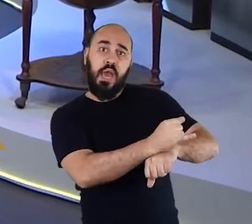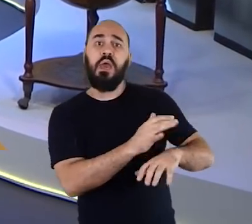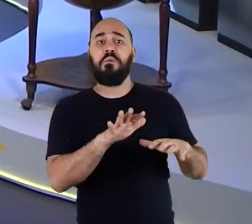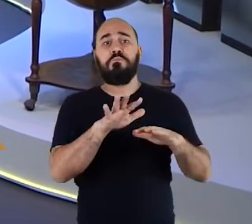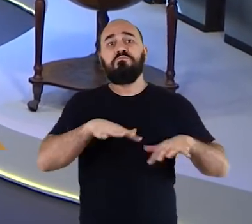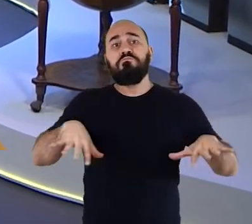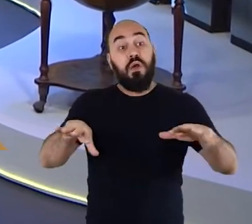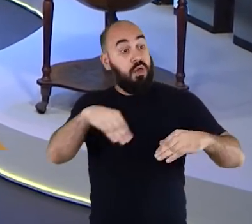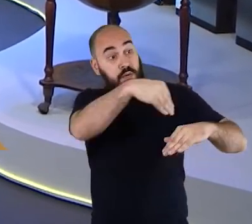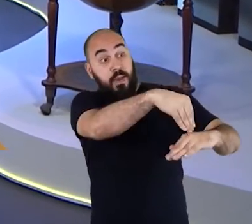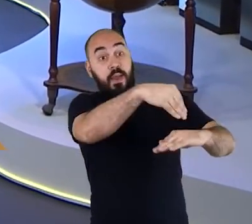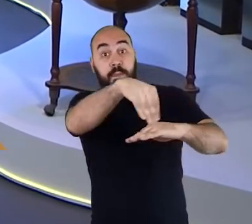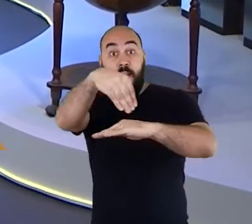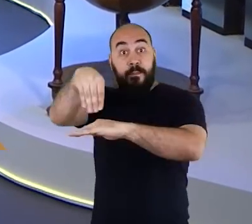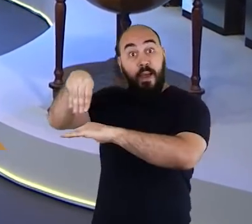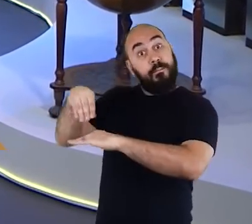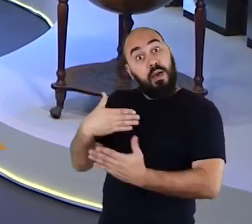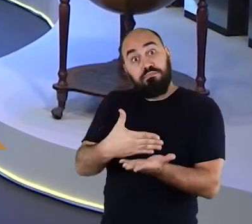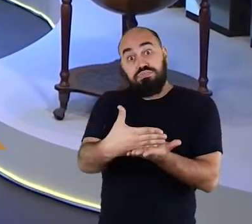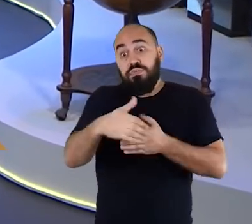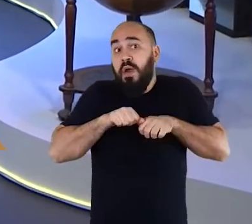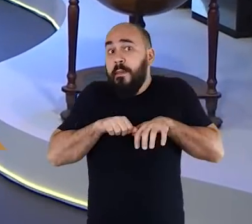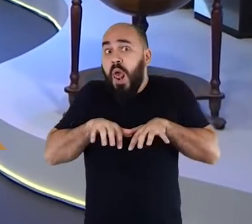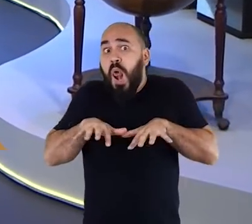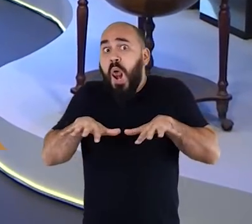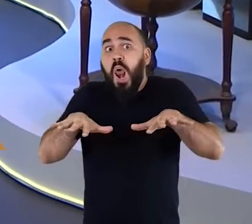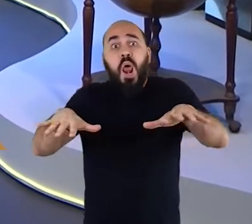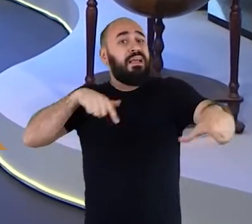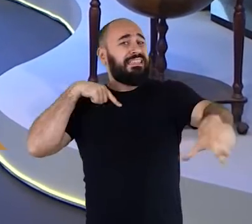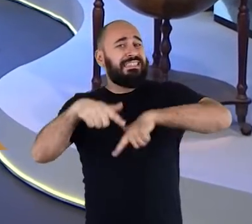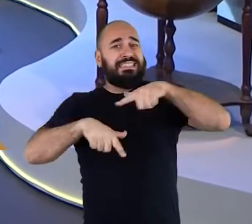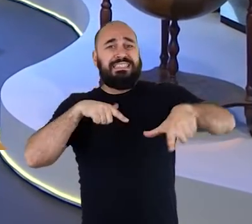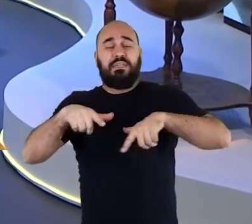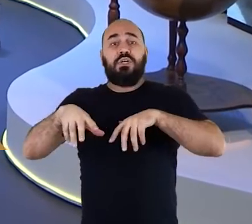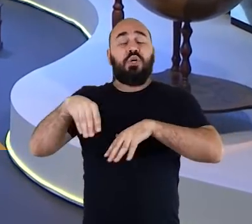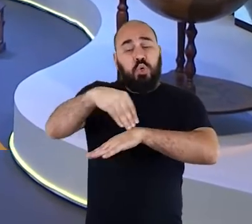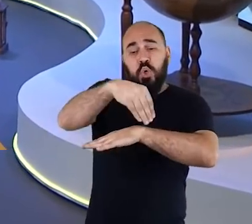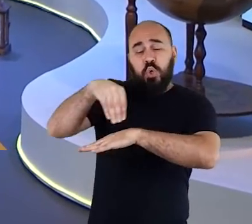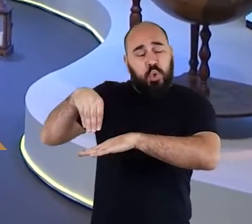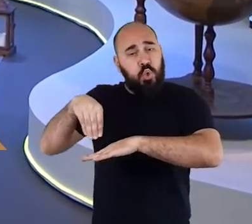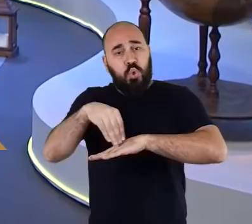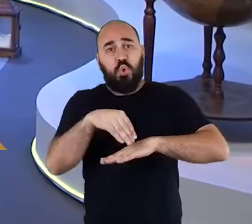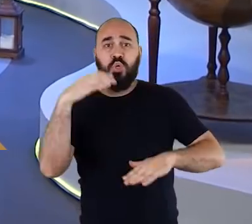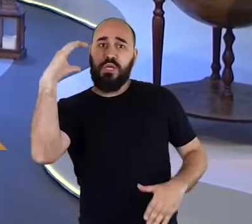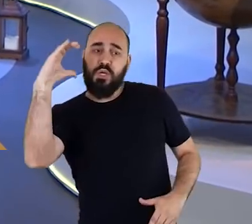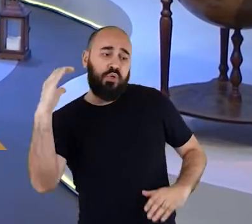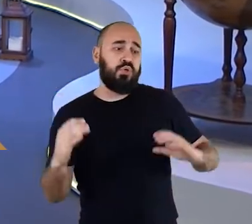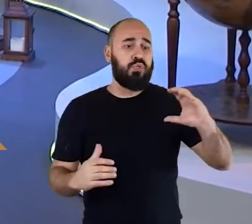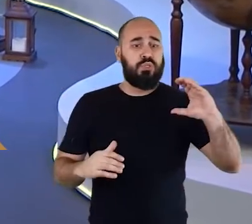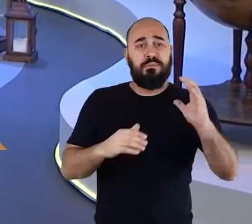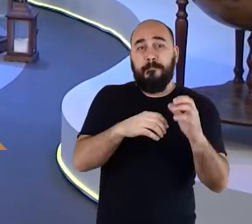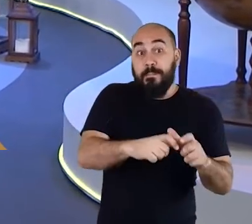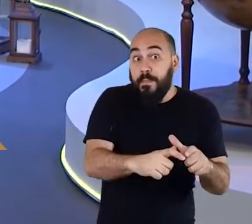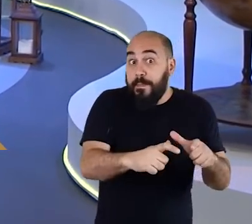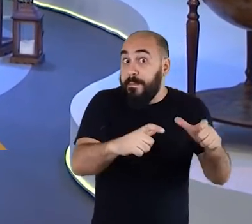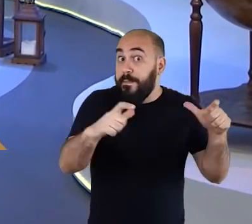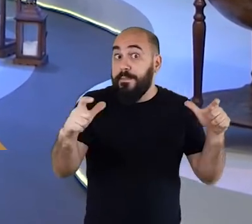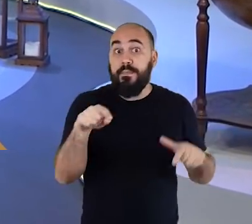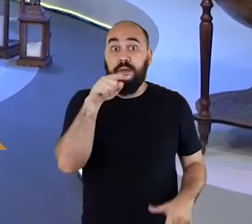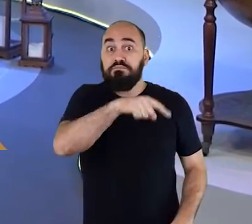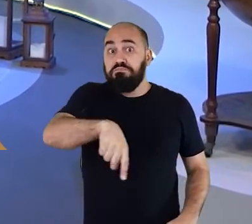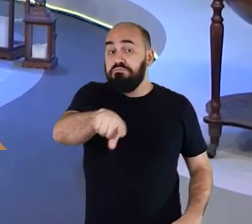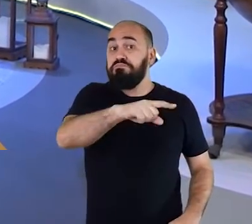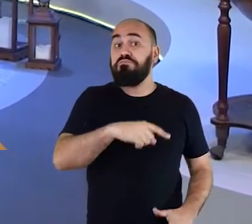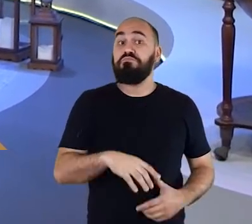dessas atividades, juntamente com a natureza corrupta da administração turca, que estava caída, mas ainda tinha